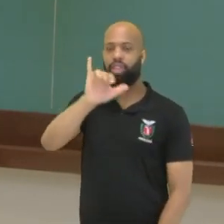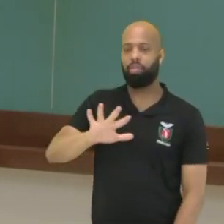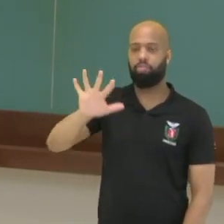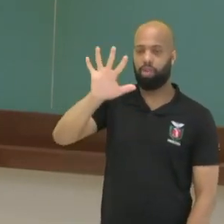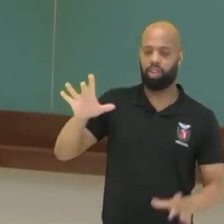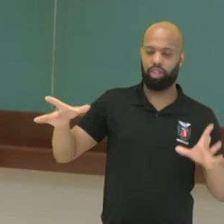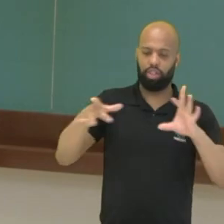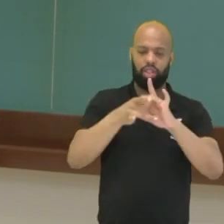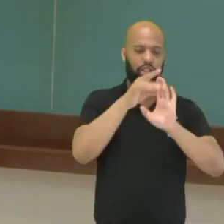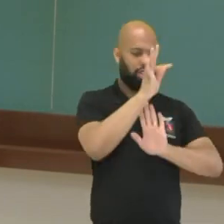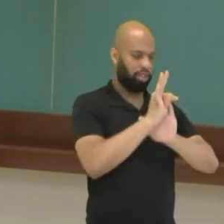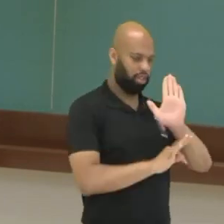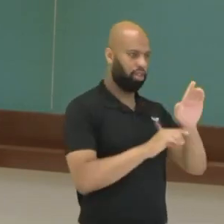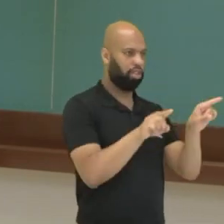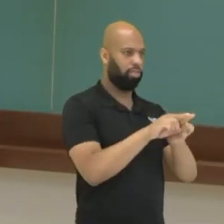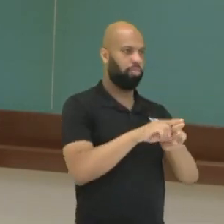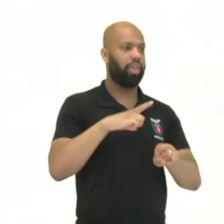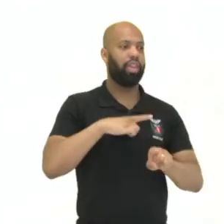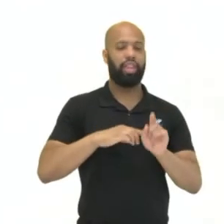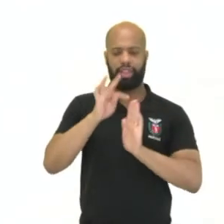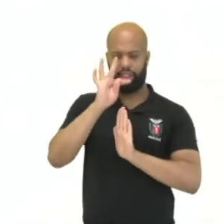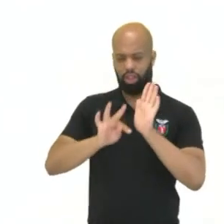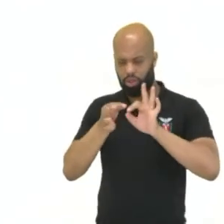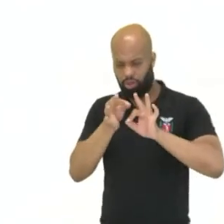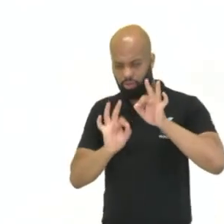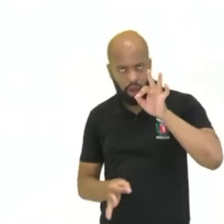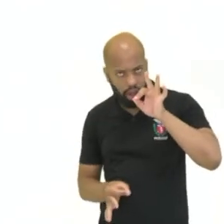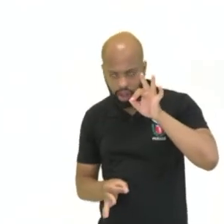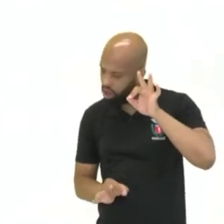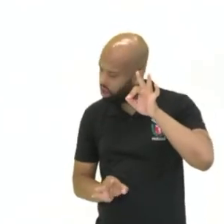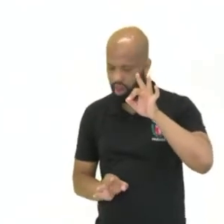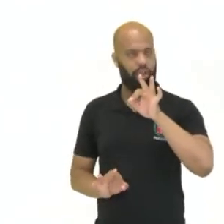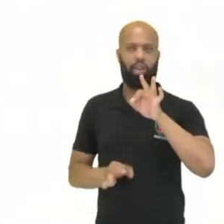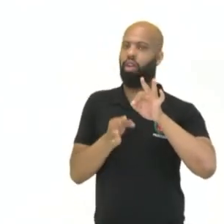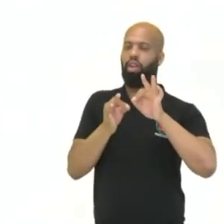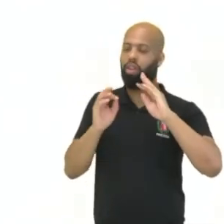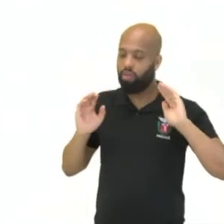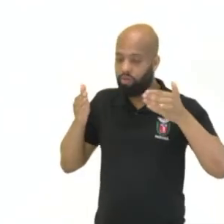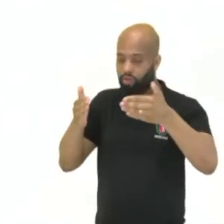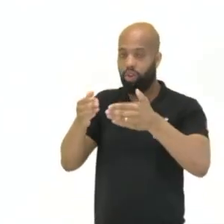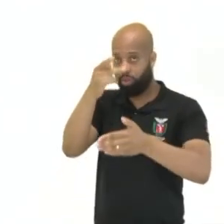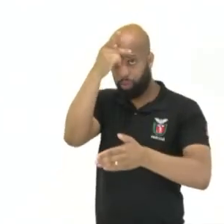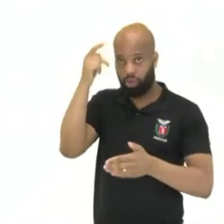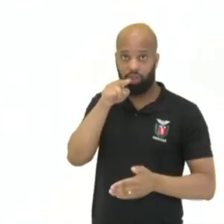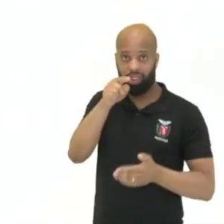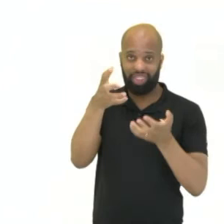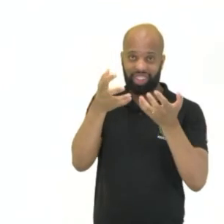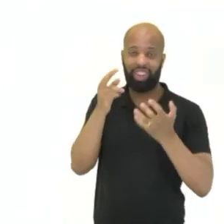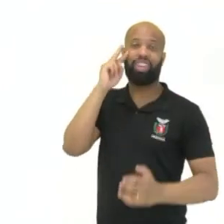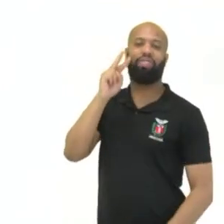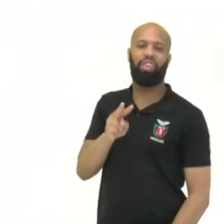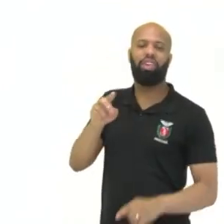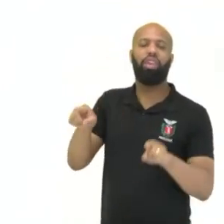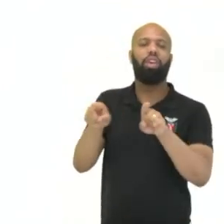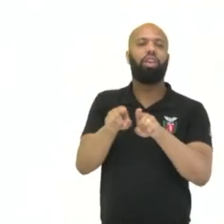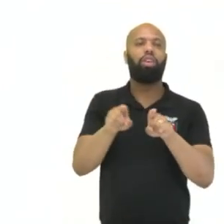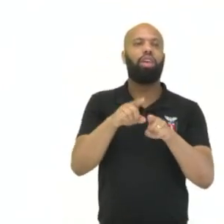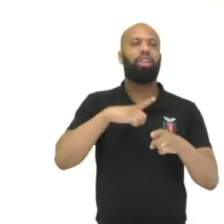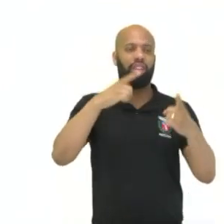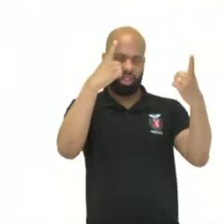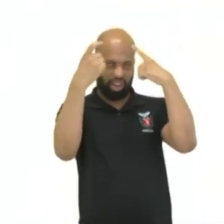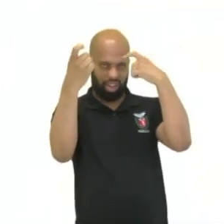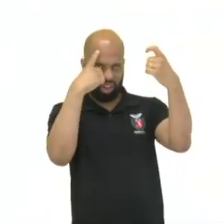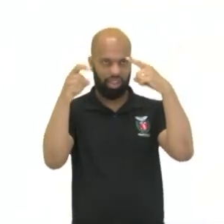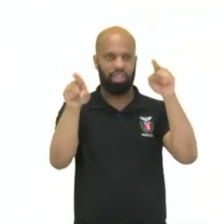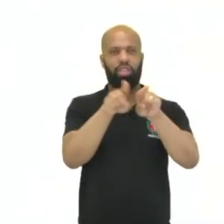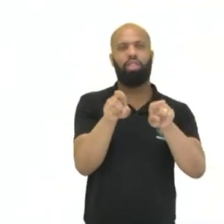texto. Texto curto e sugestivo, adequado ao público-alvo, né? A criatividade, né? Então,